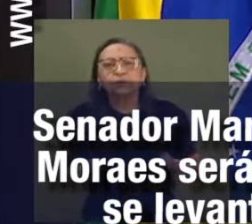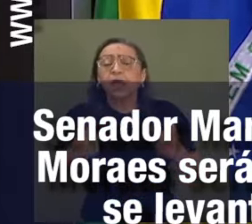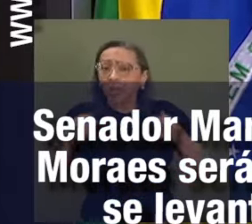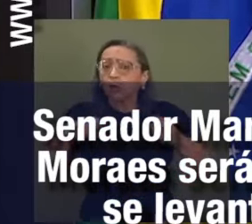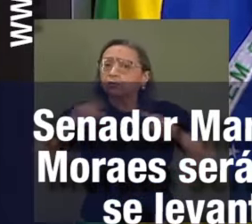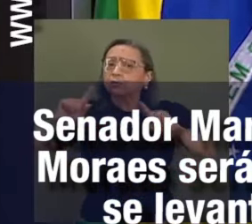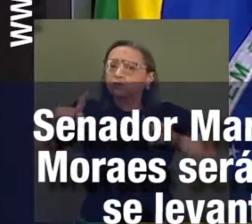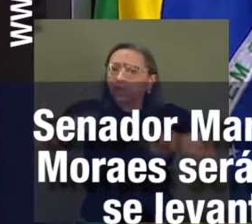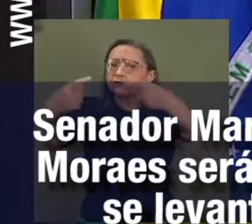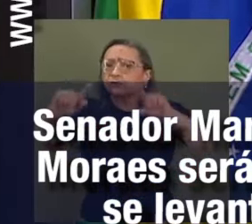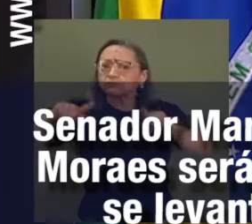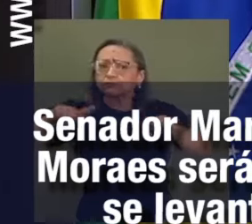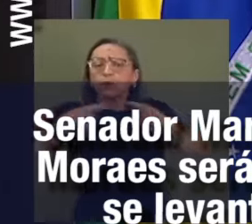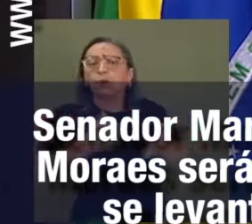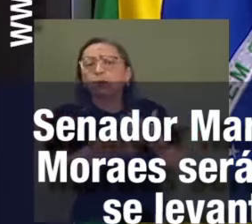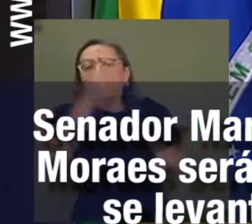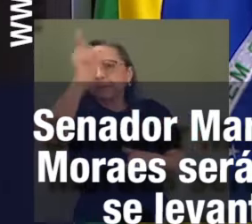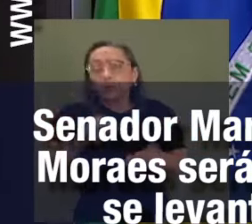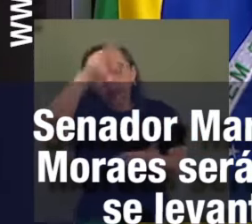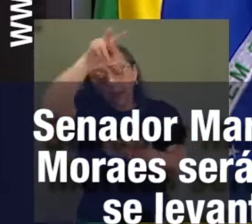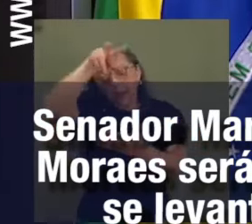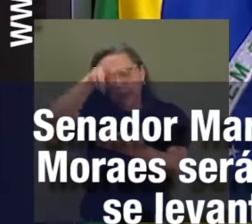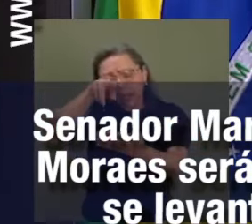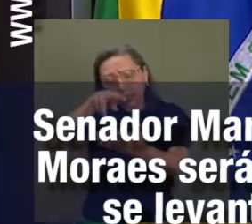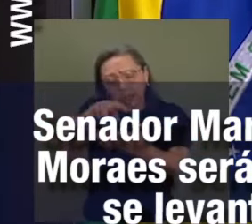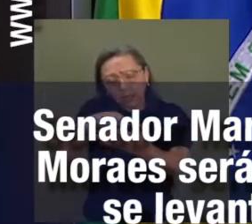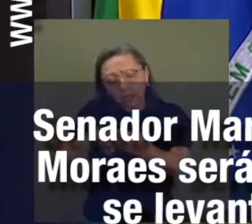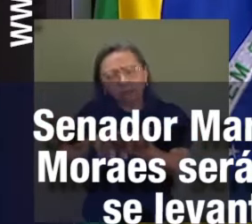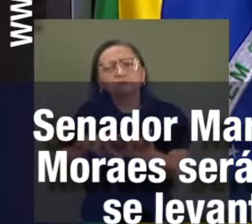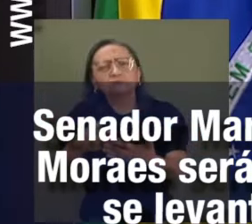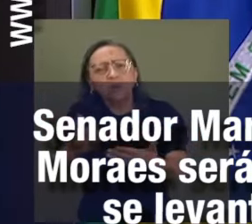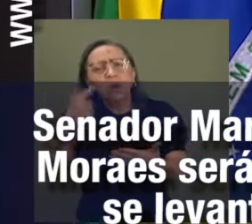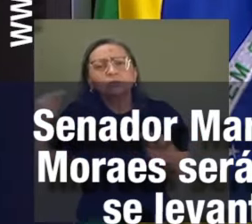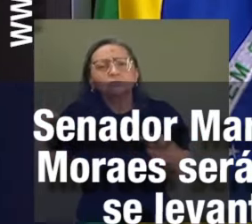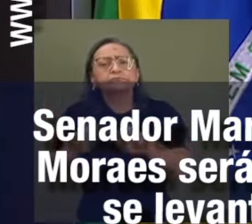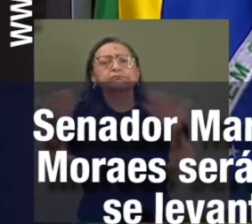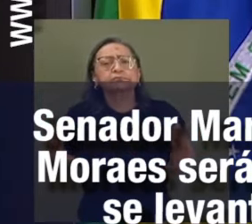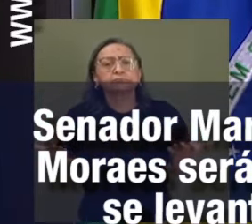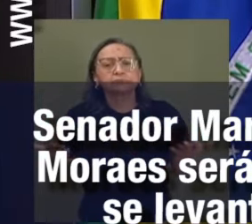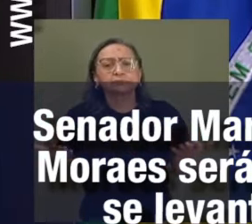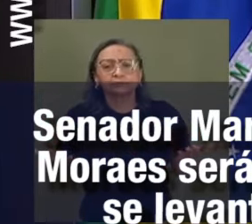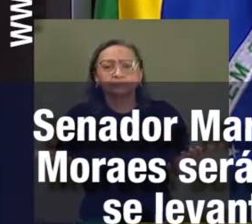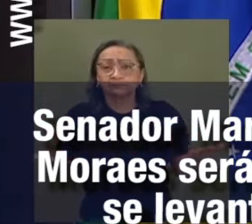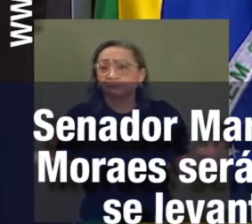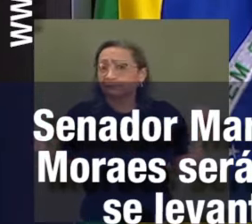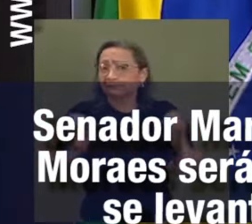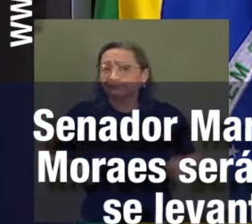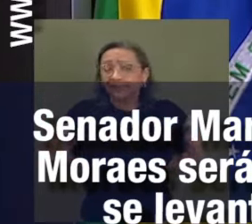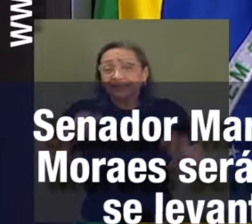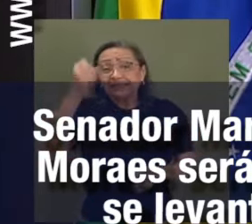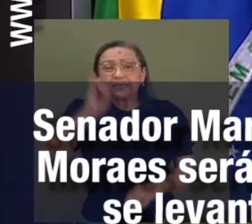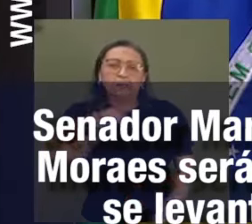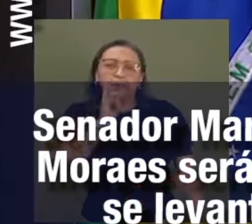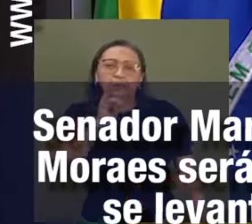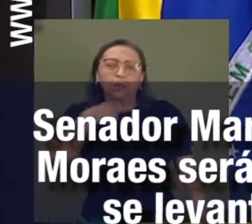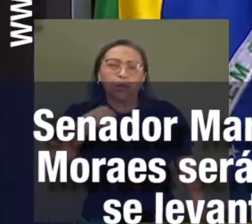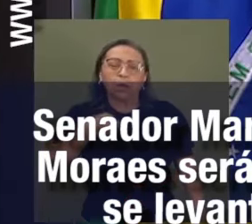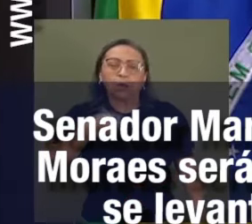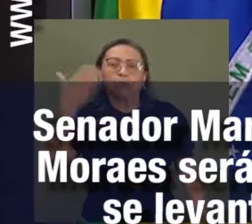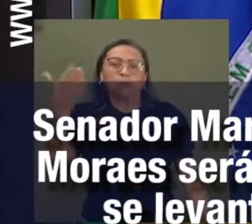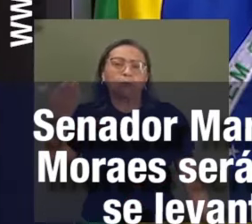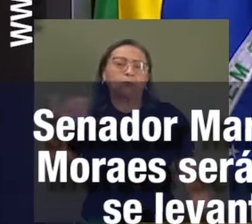um ler e ver aonde enquadra isso. Prisão preventiva. Nem se eu fosse um